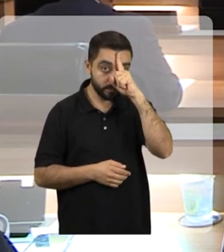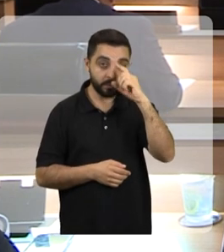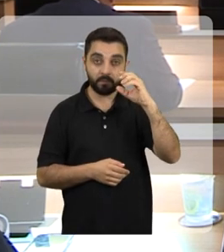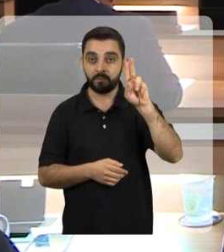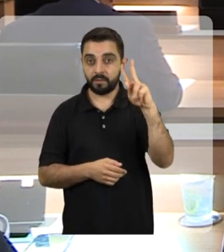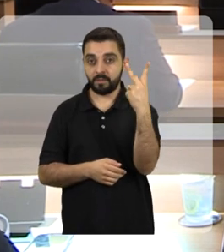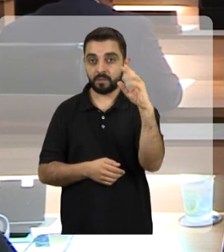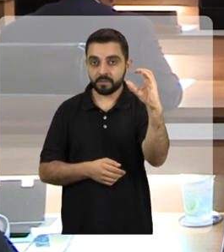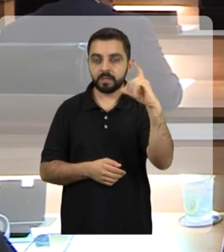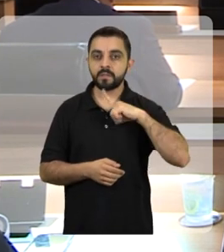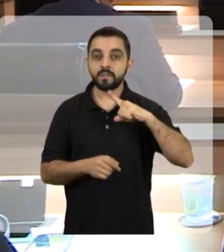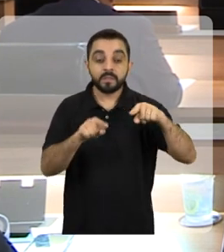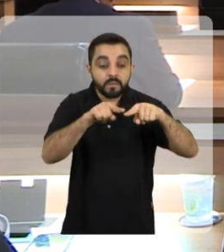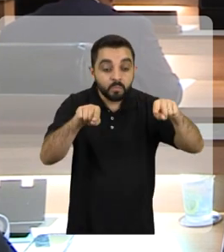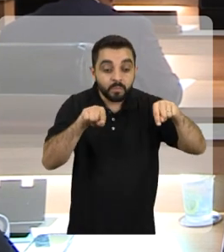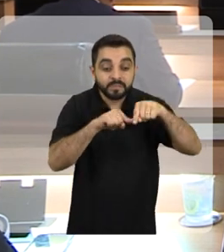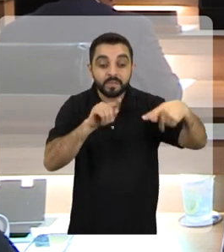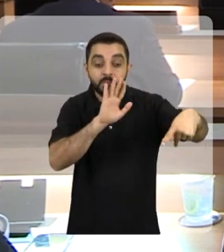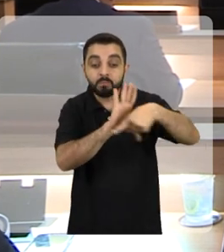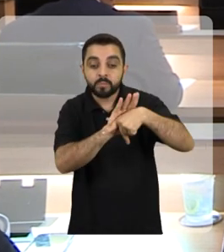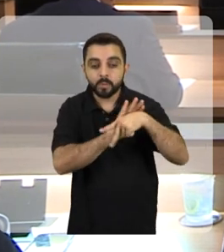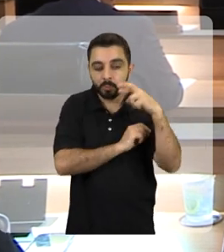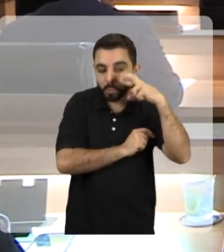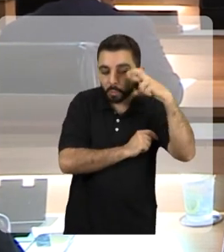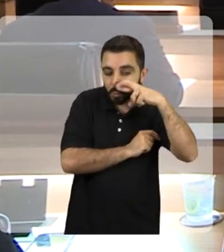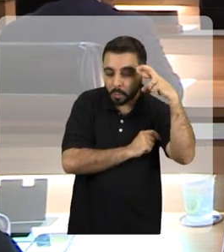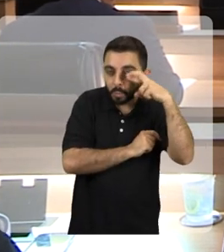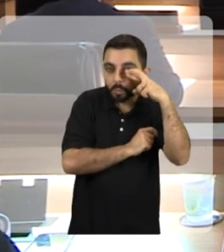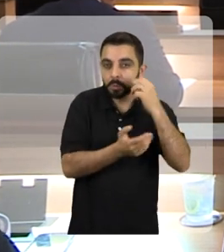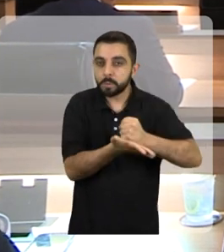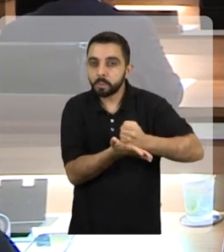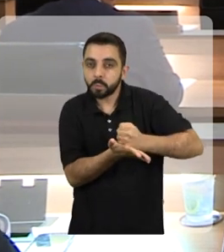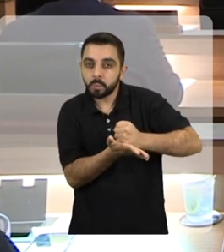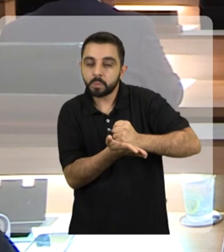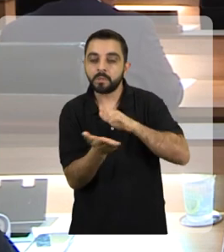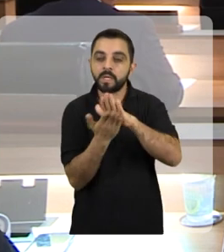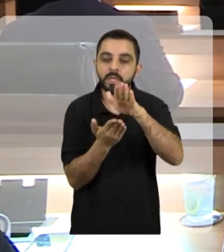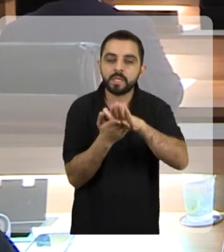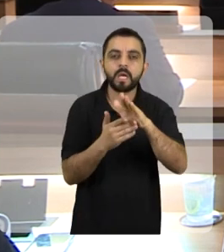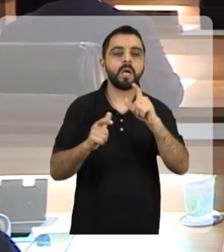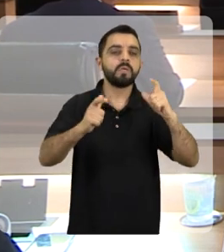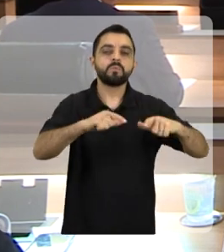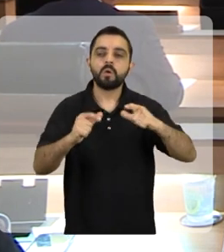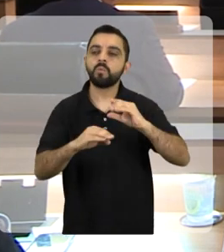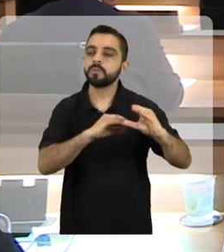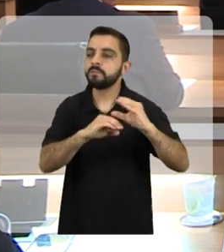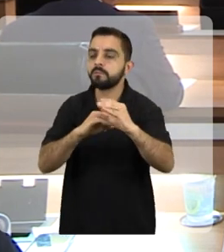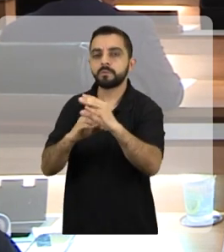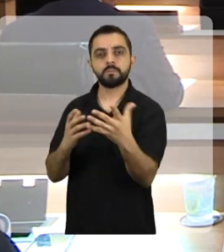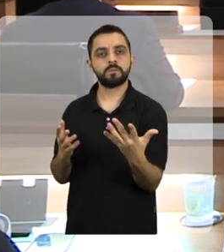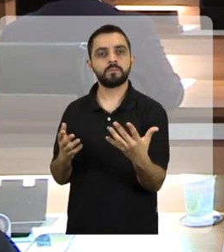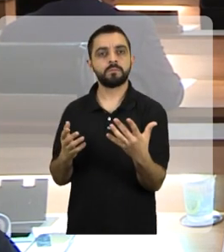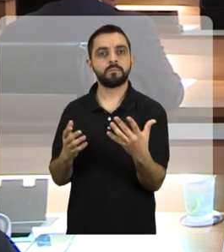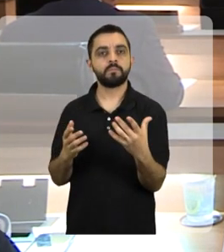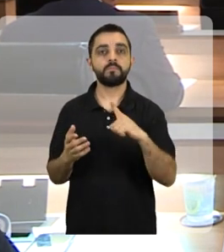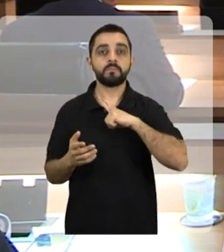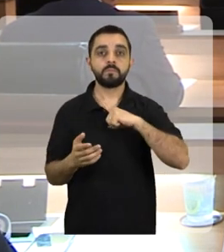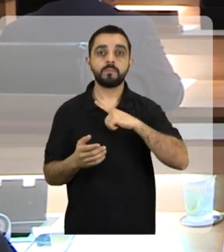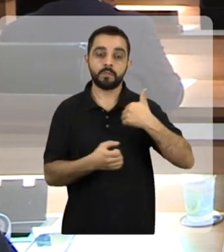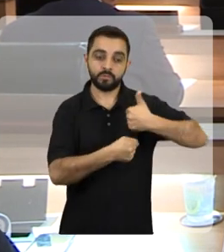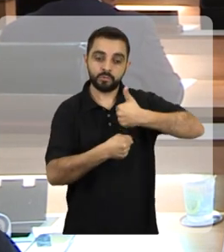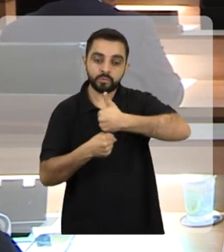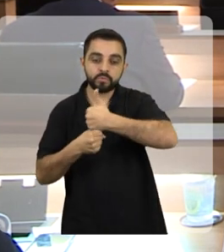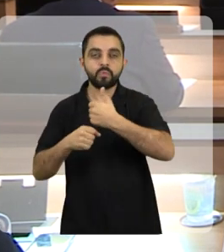permanente para a Controladoria Geral da União que vigia dia a dia as nossas contas, as nossas ações. Boa parte do trabalho dos nossos